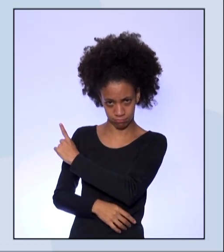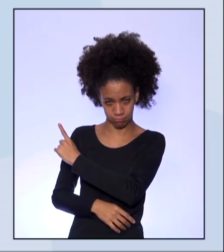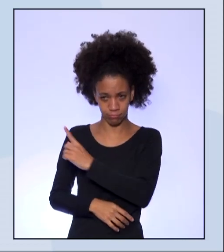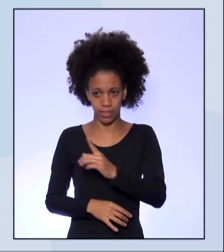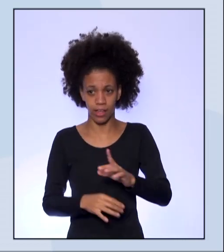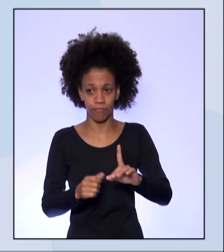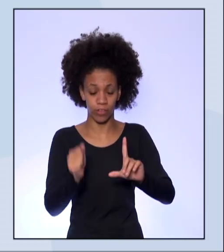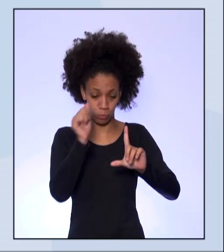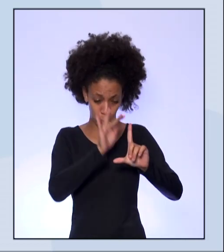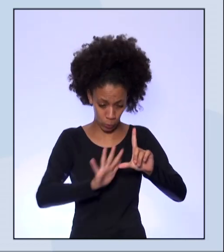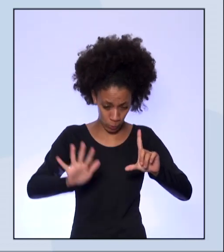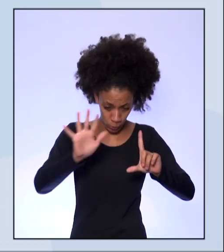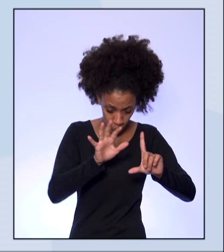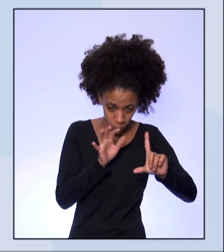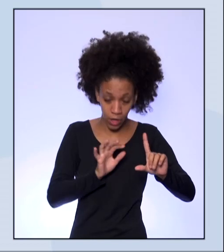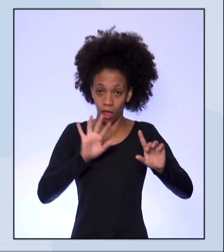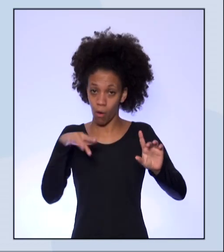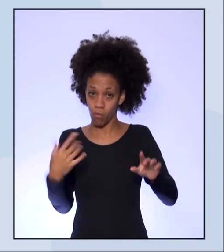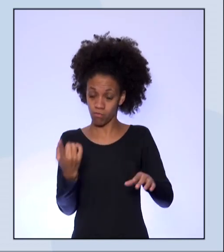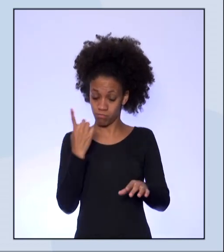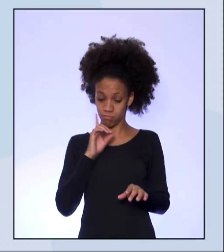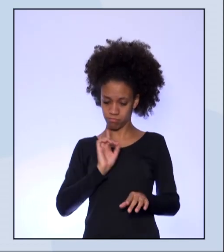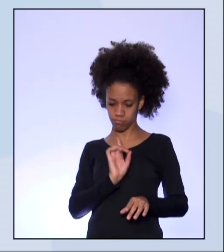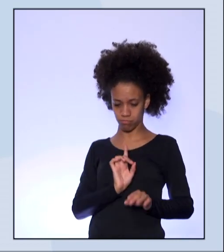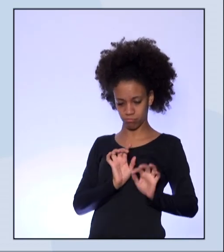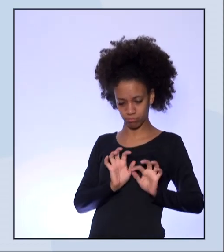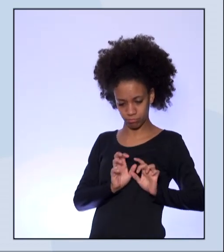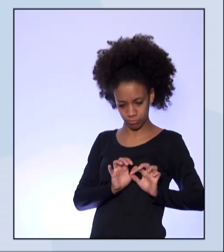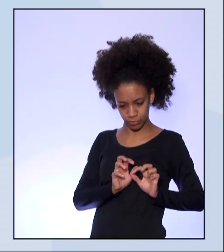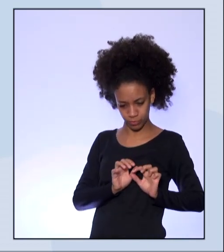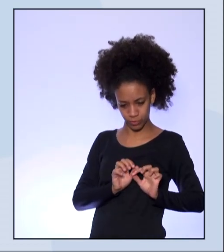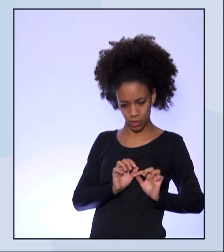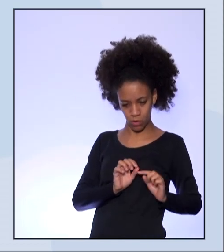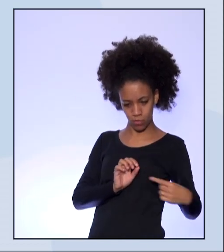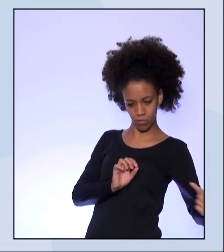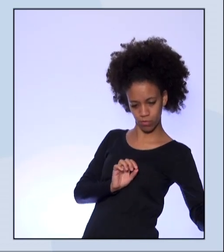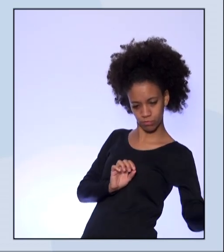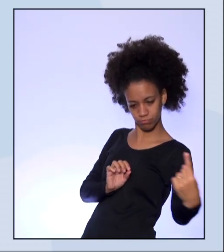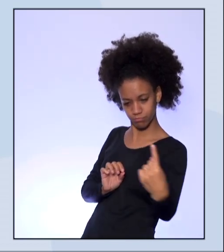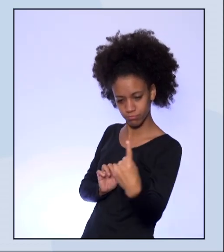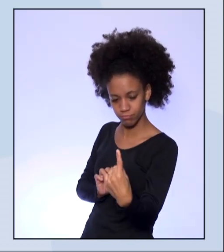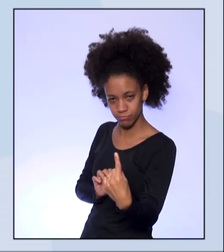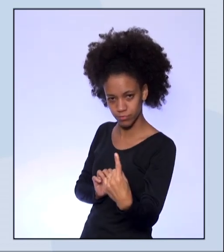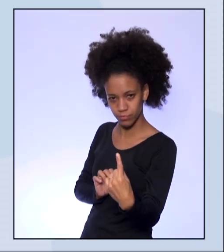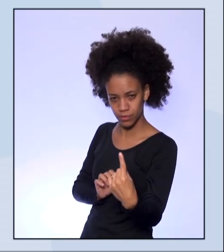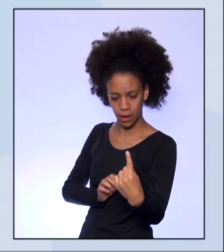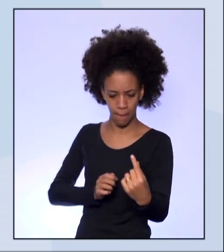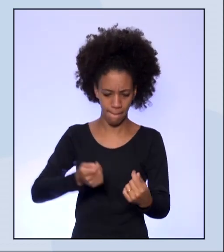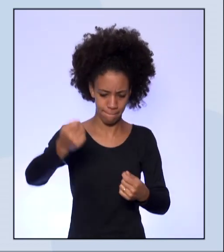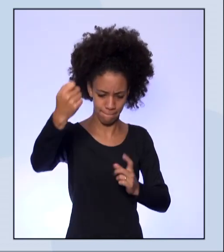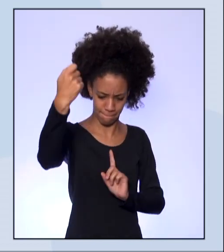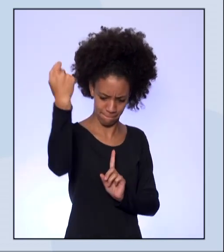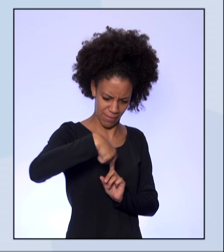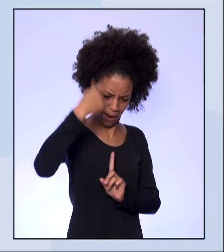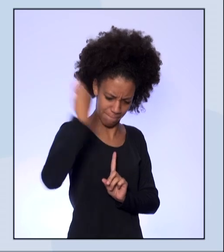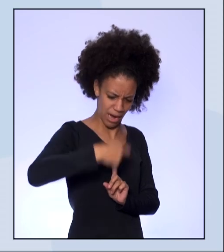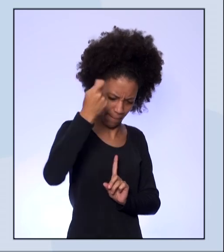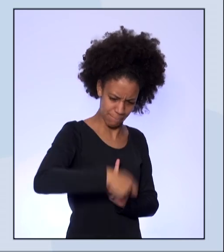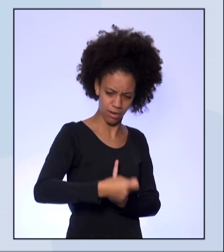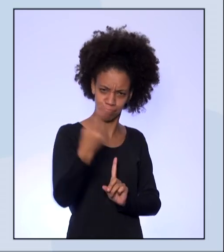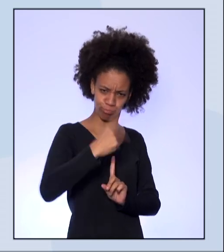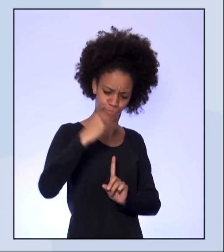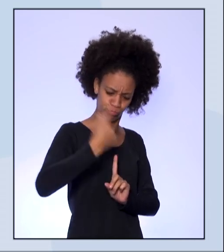no computador, enquanto outro indivíduo sai dessa tela com um bastão e parece que está para